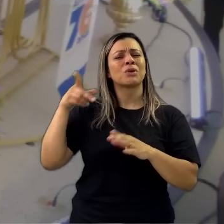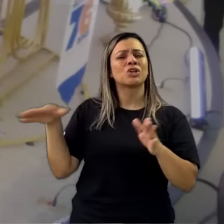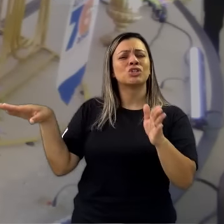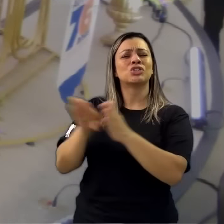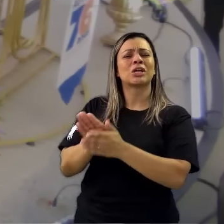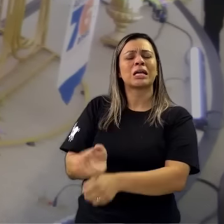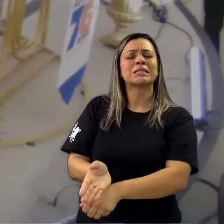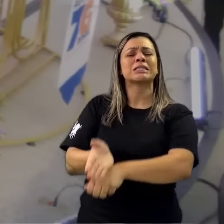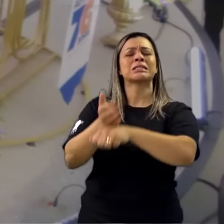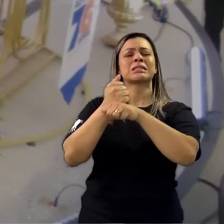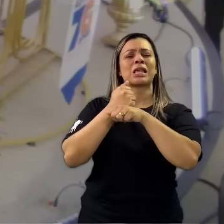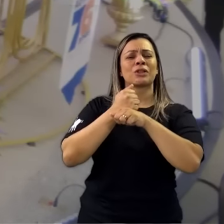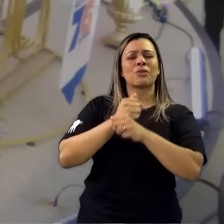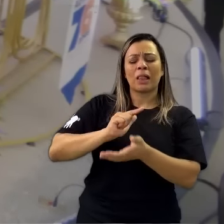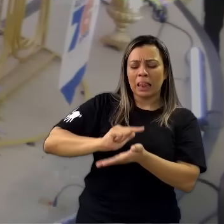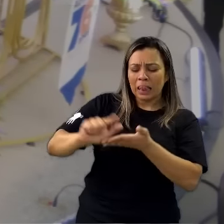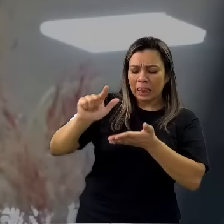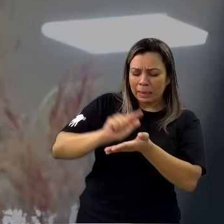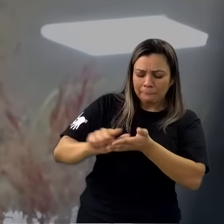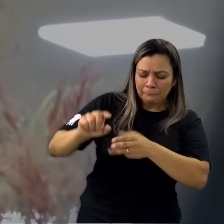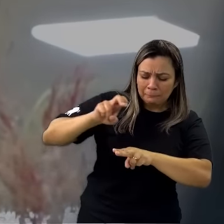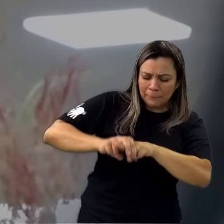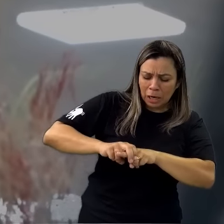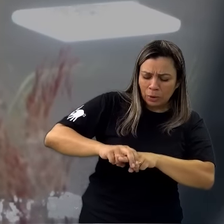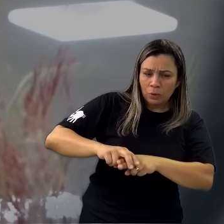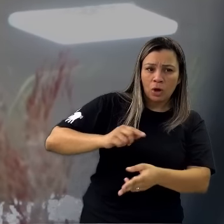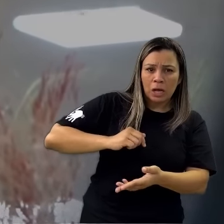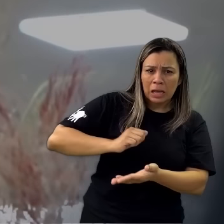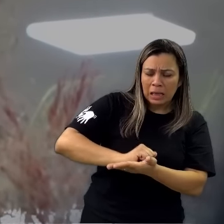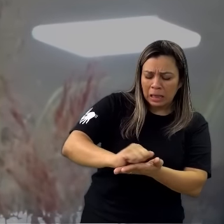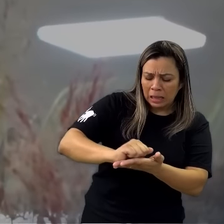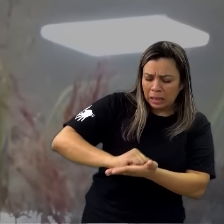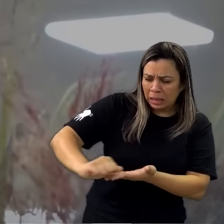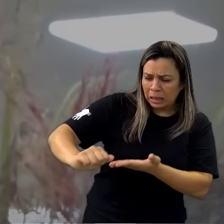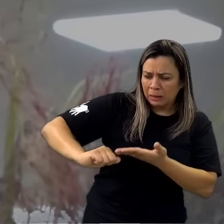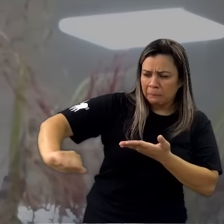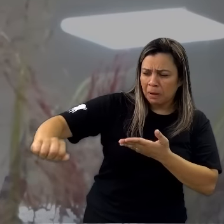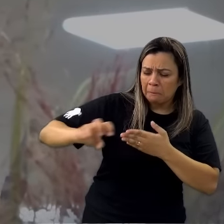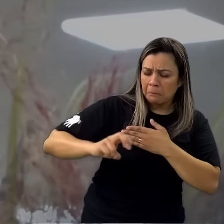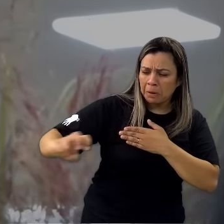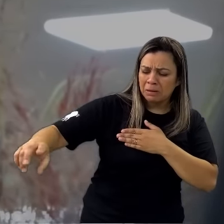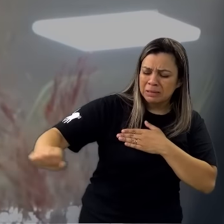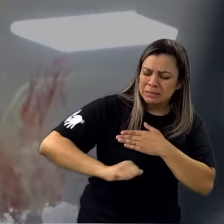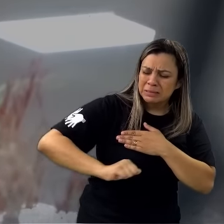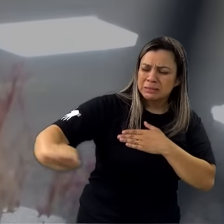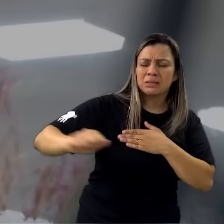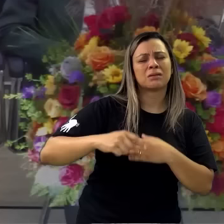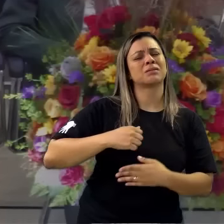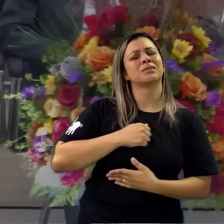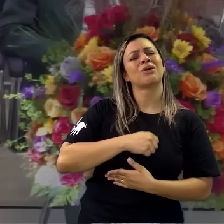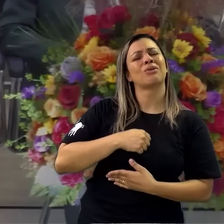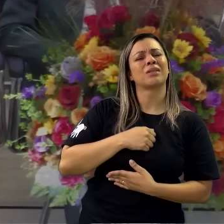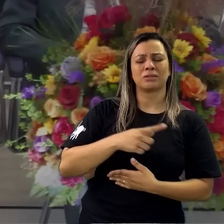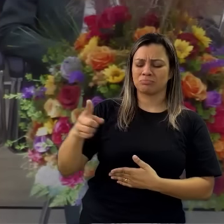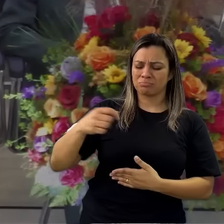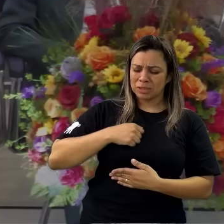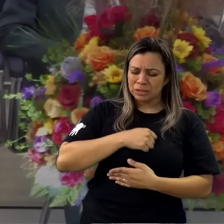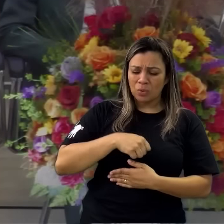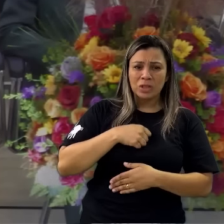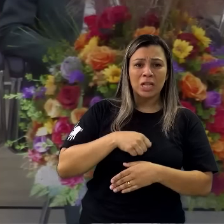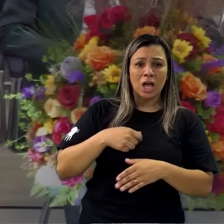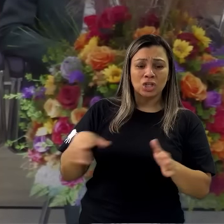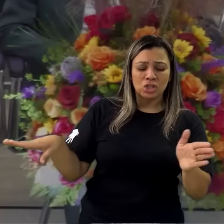paninho no banco se tiver pau no banco os irmãos não pega pó não segura Glória Vai enche direito Aí que saudade da igreja saudade de chegar